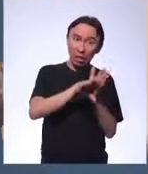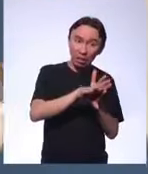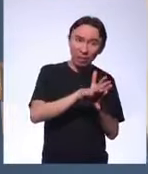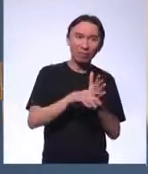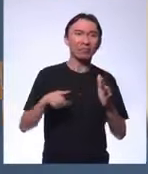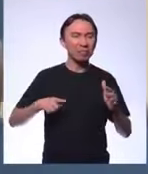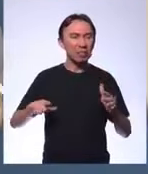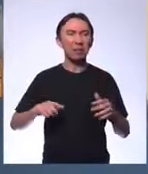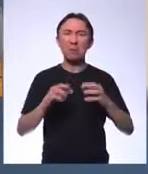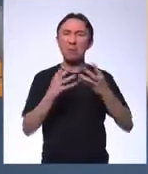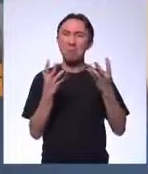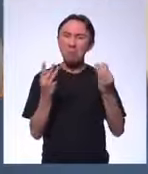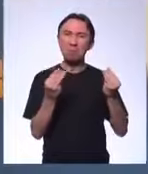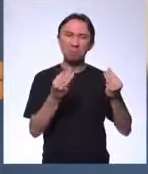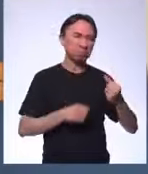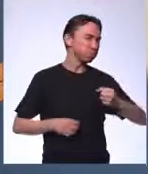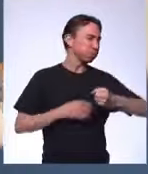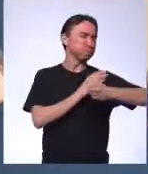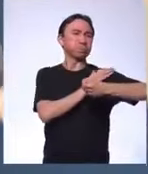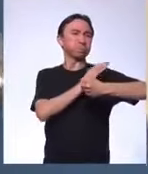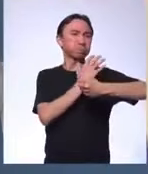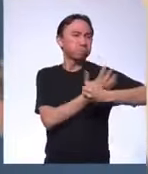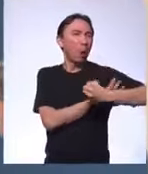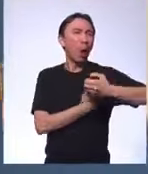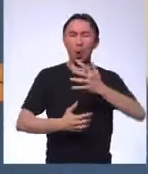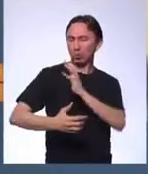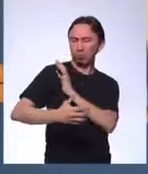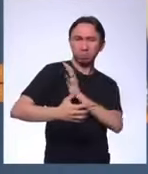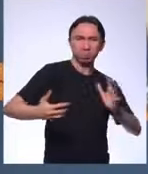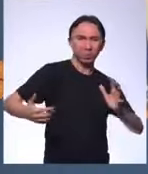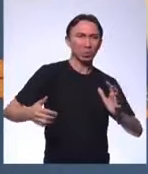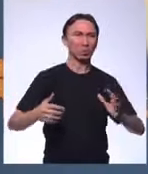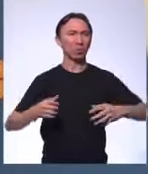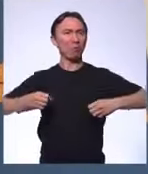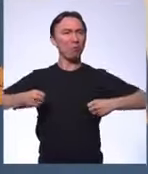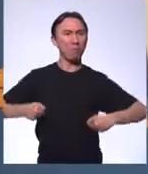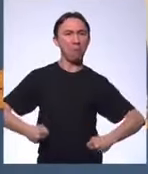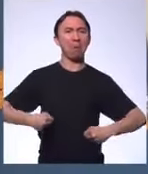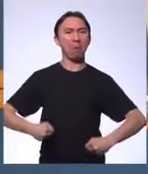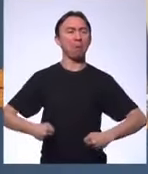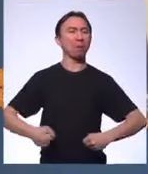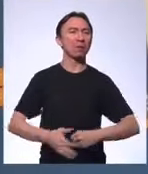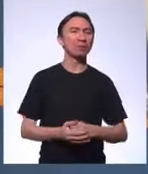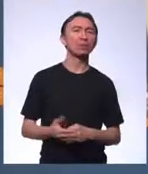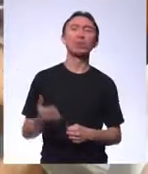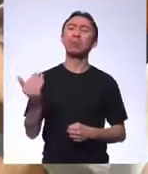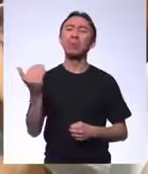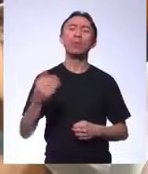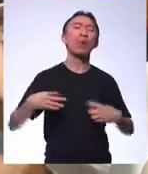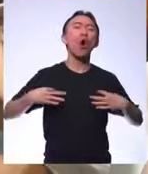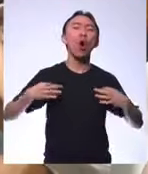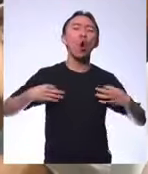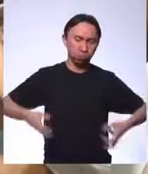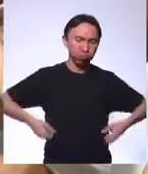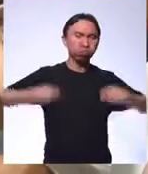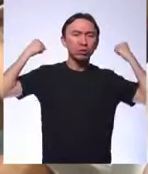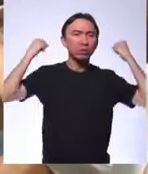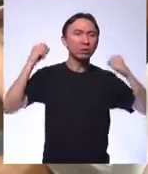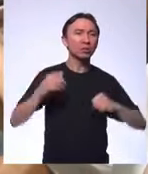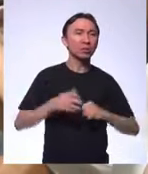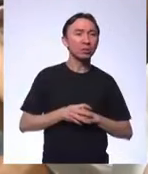um bando de marmanjo super, né? Daqueles bem fortes e dizia assim, tira a roupa. Essa era a